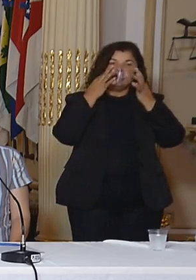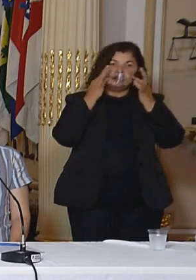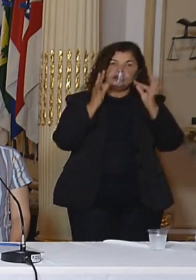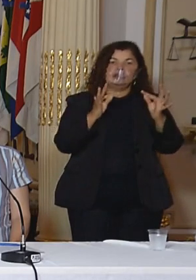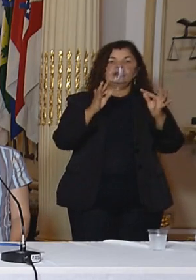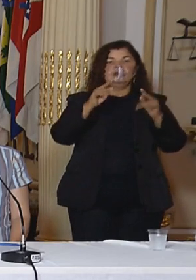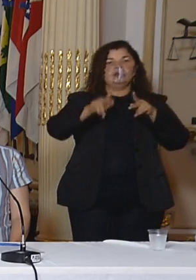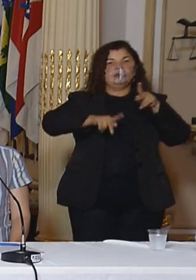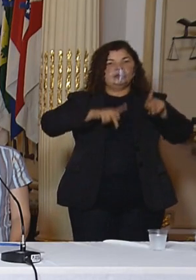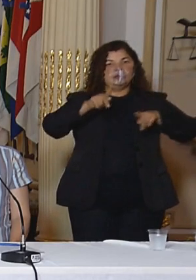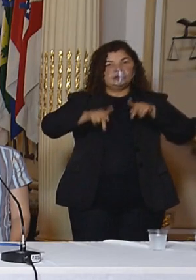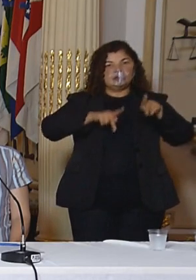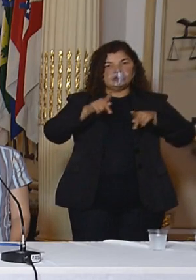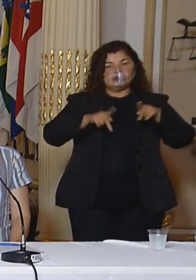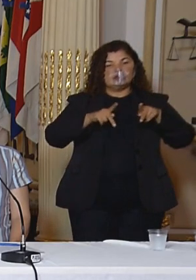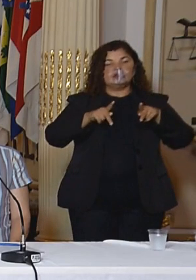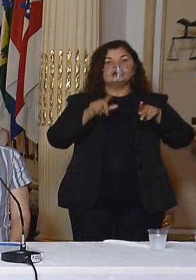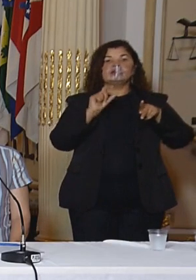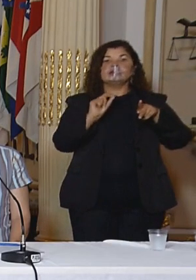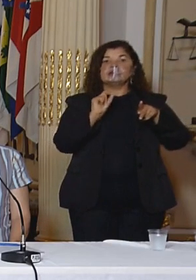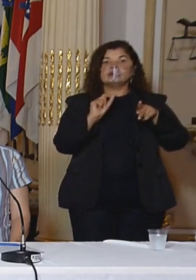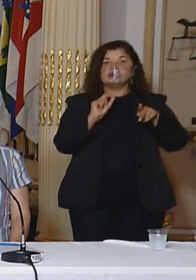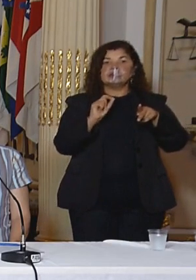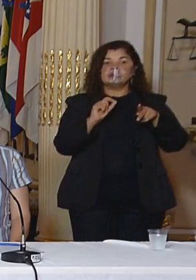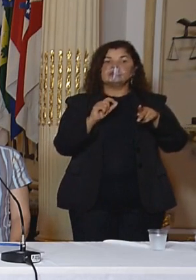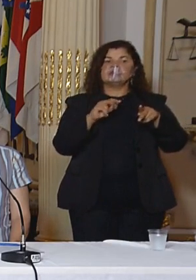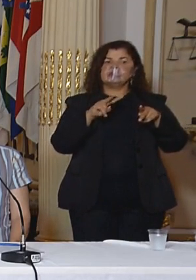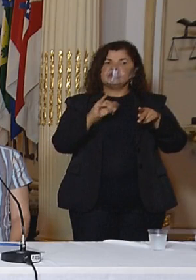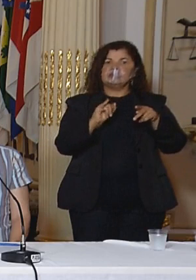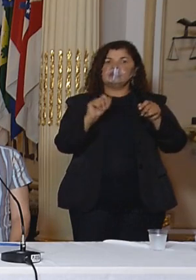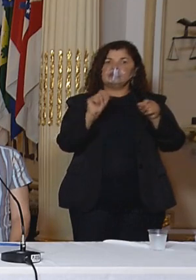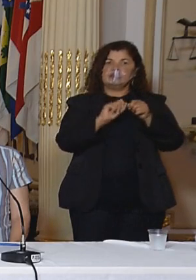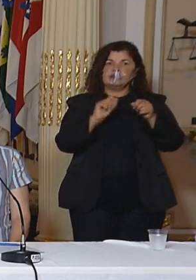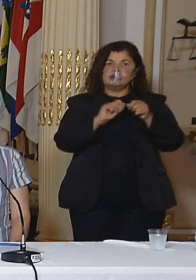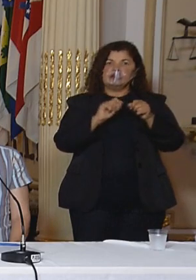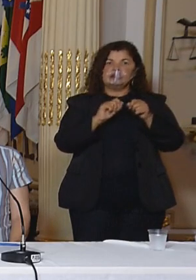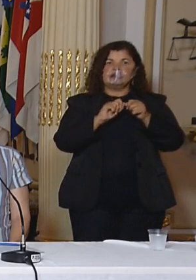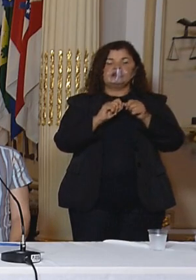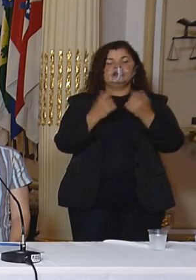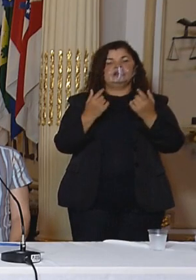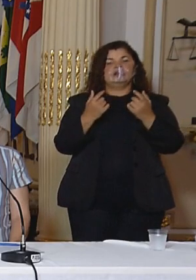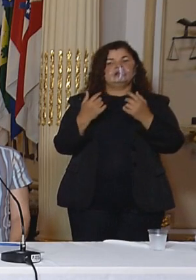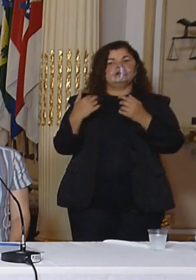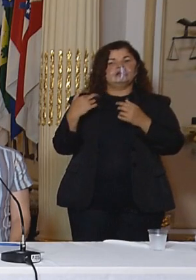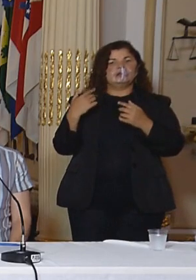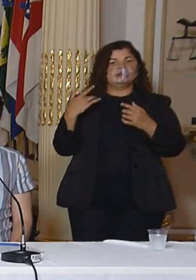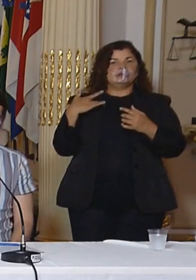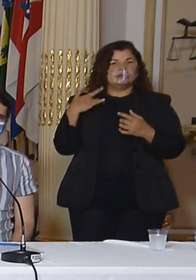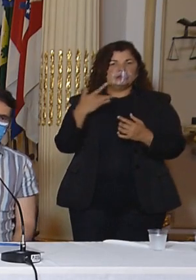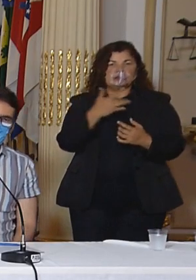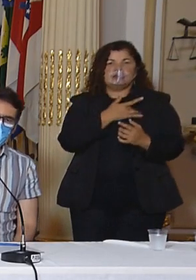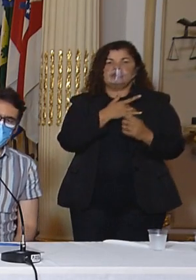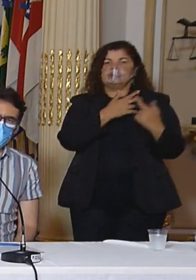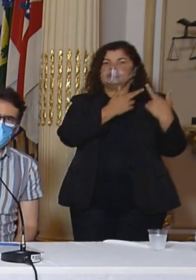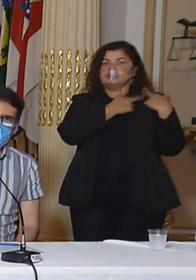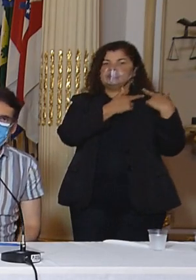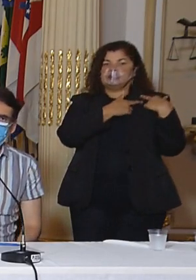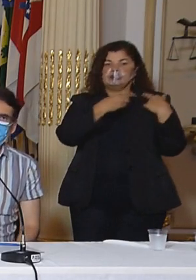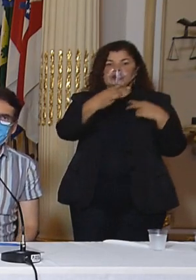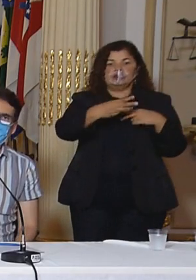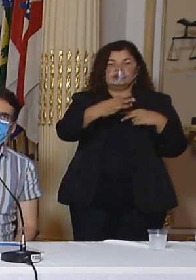que, daqui, que nós vamos fazer como autoridades sanitárias na terceira semana de